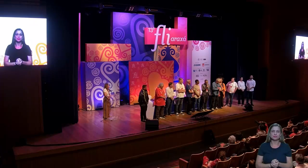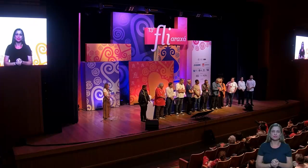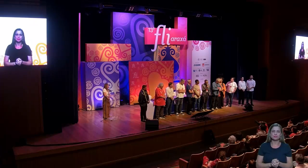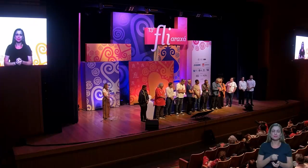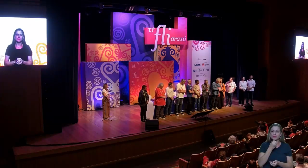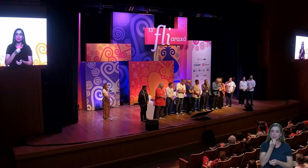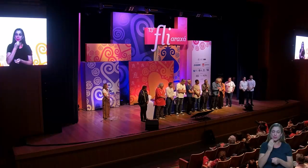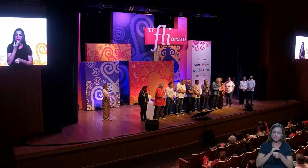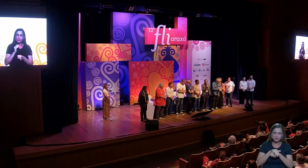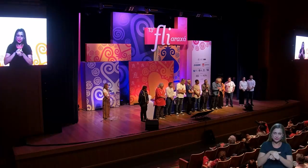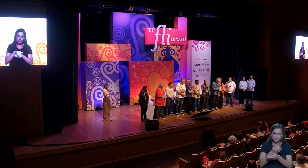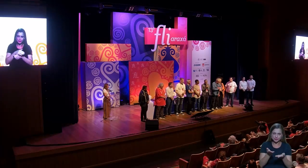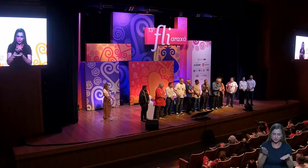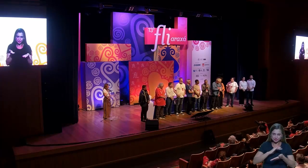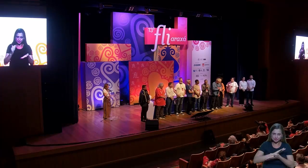Boa noite, Araxá.